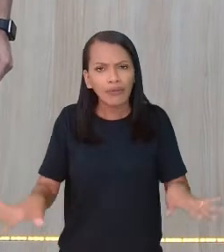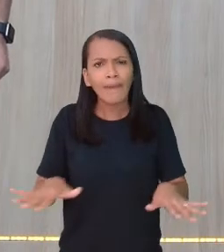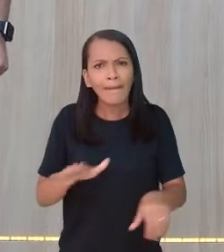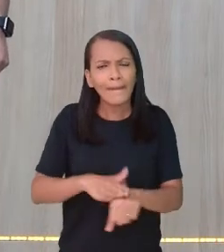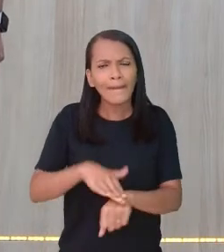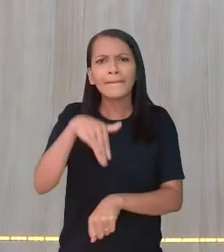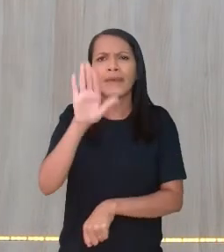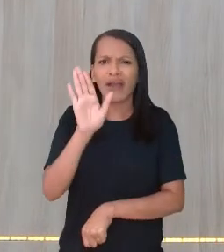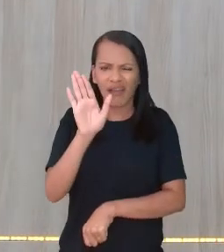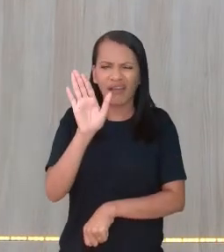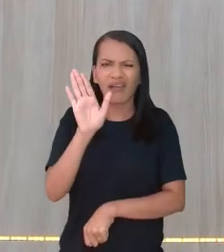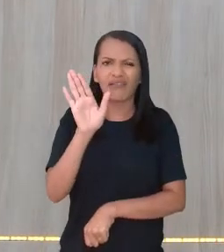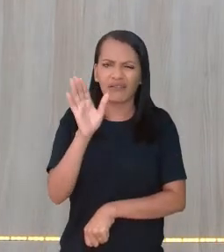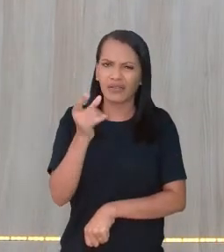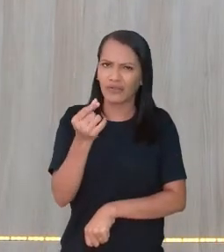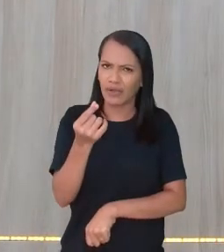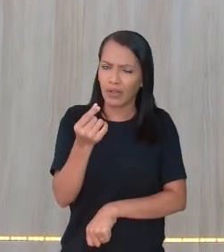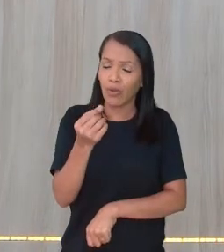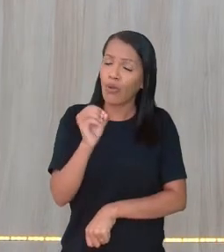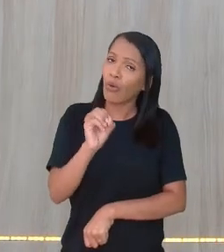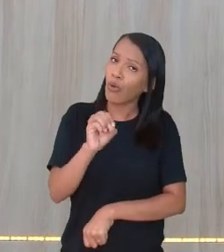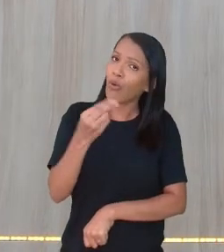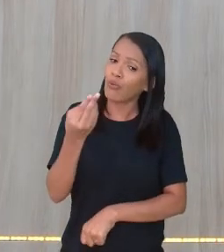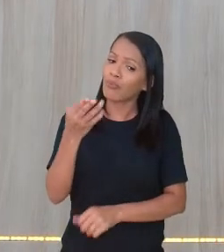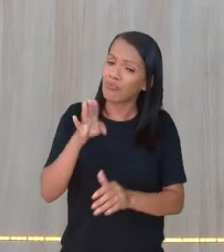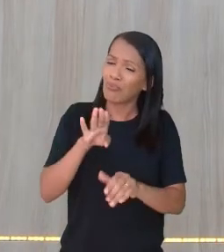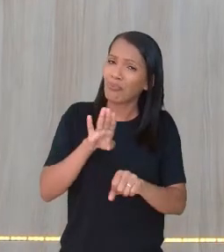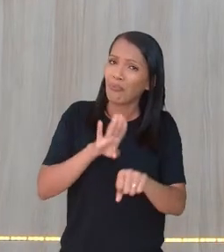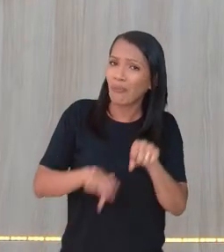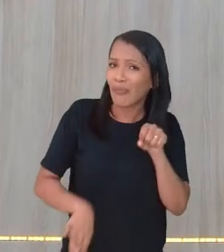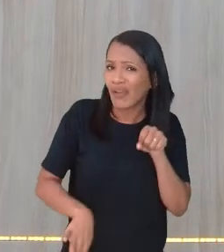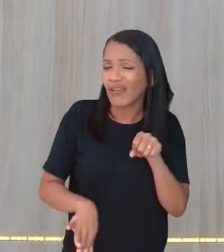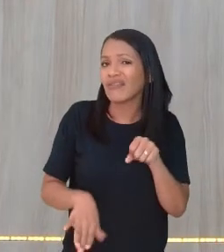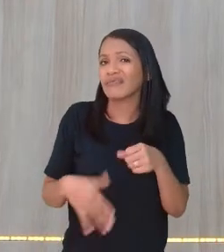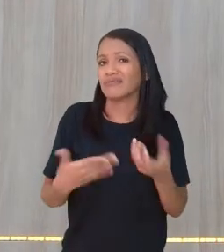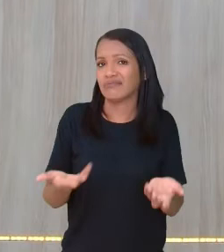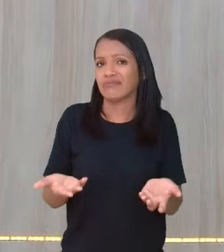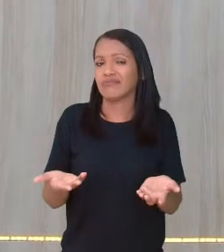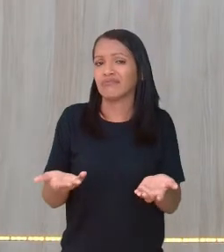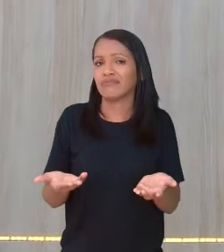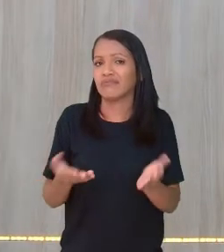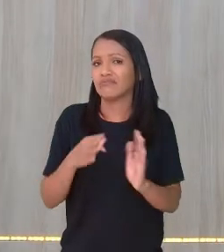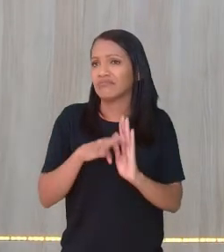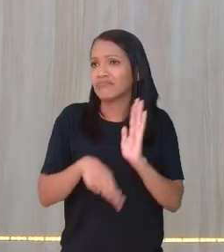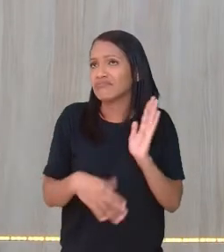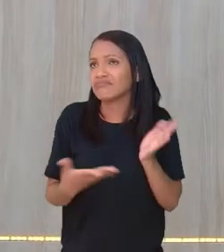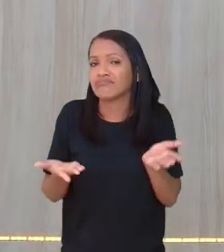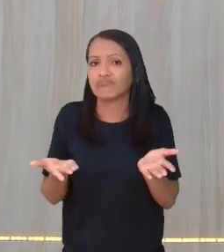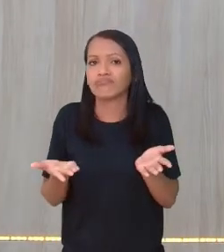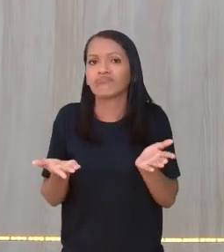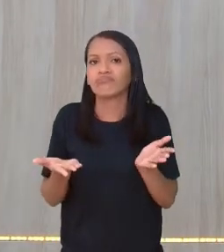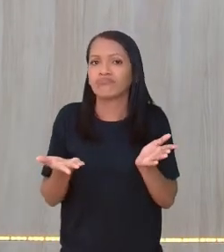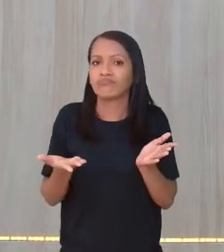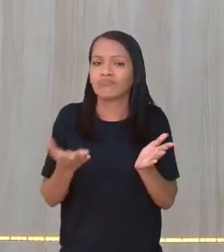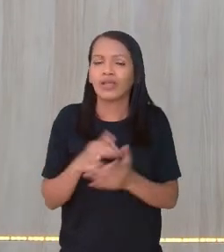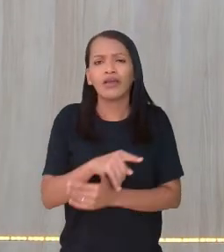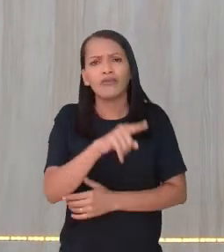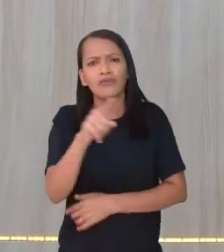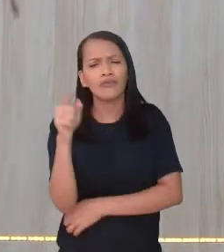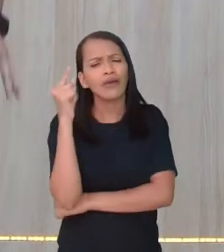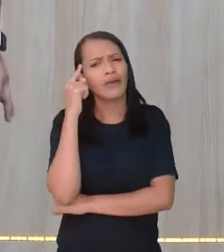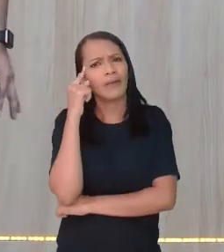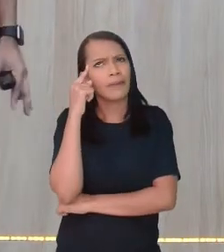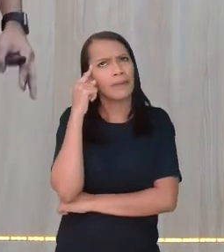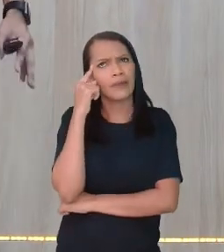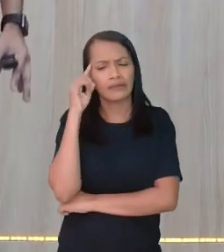gastou menos da metade do valor que ele tinha? Então, essas ideias é o que faz você pensar aí na